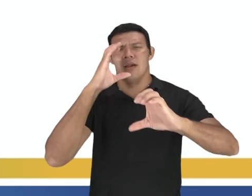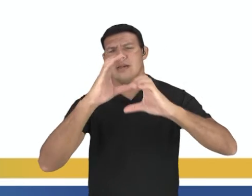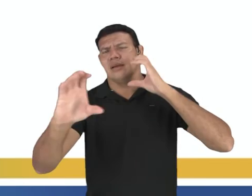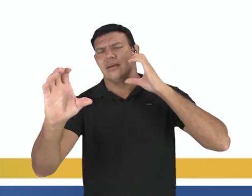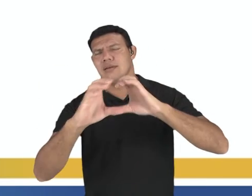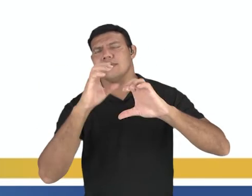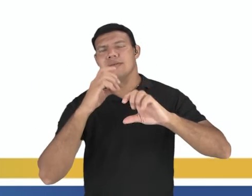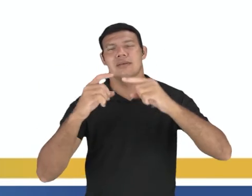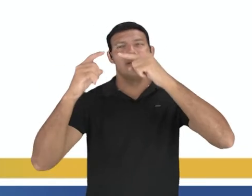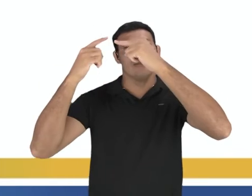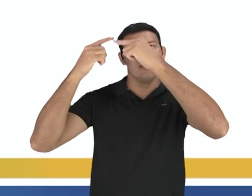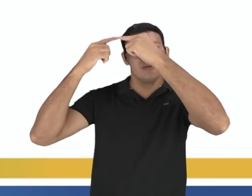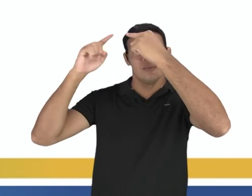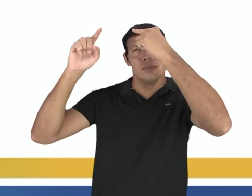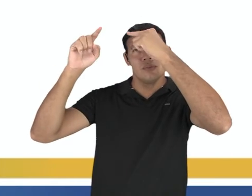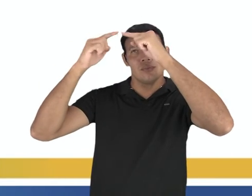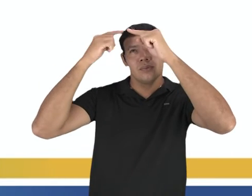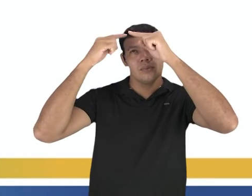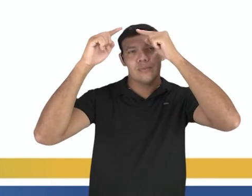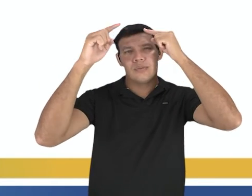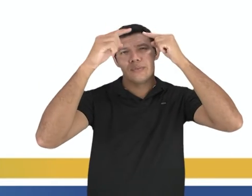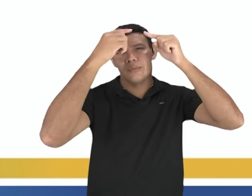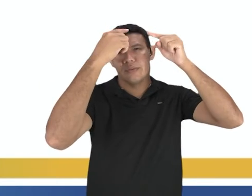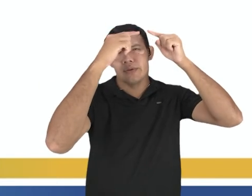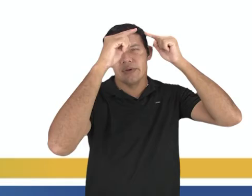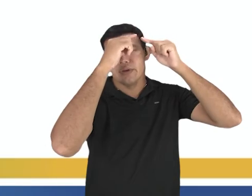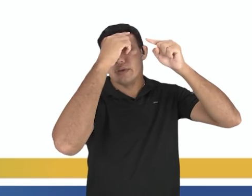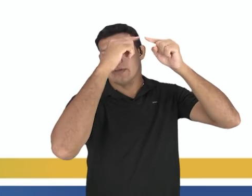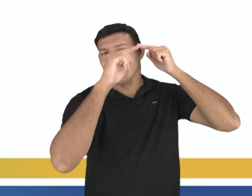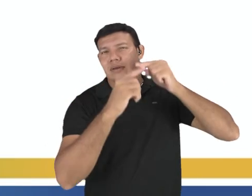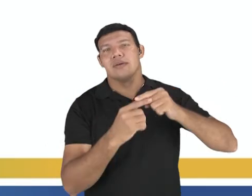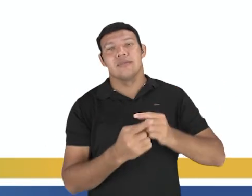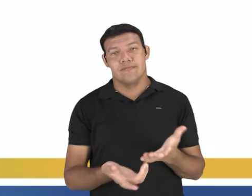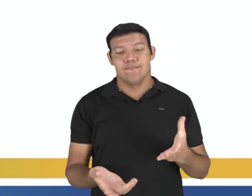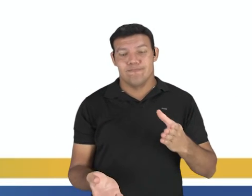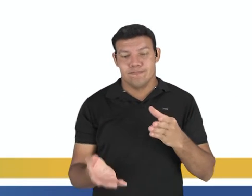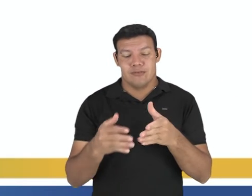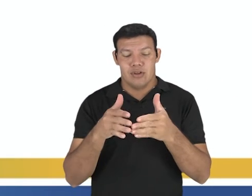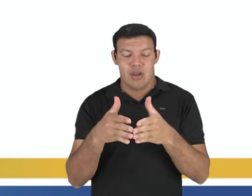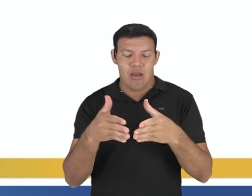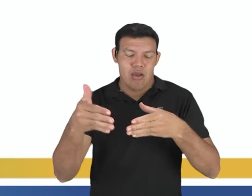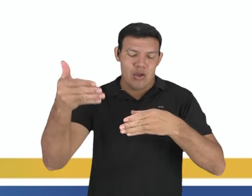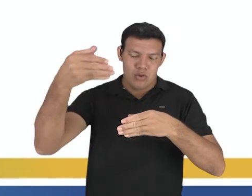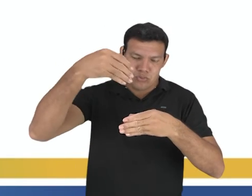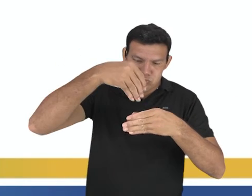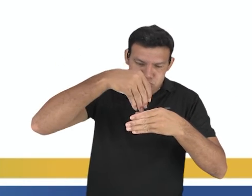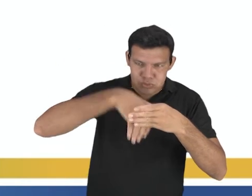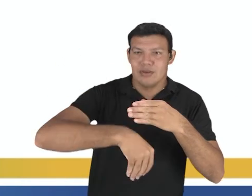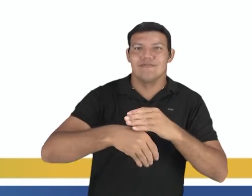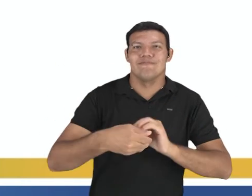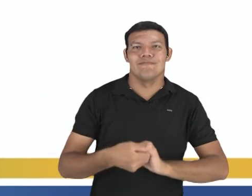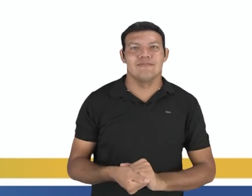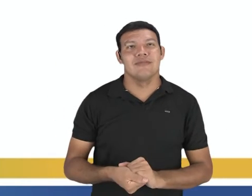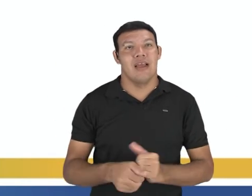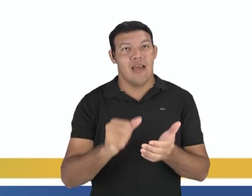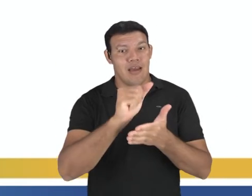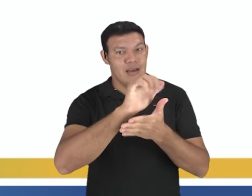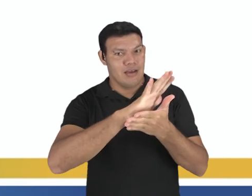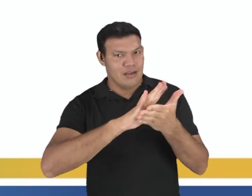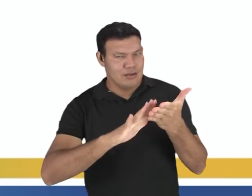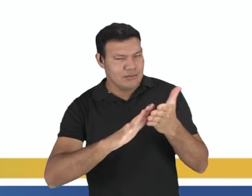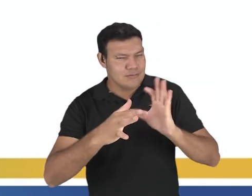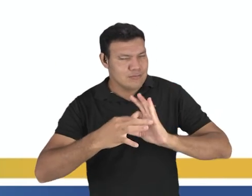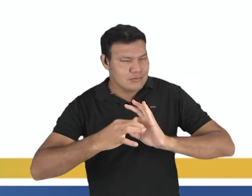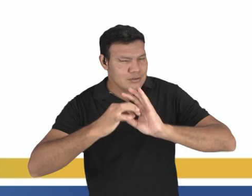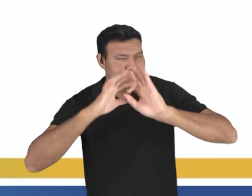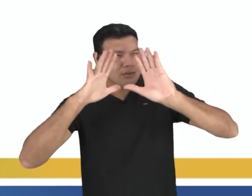inesquecível, é como se fosse cavado um caminho no seu cérebro por onde a música corre sem parar. E essa atividade livre